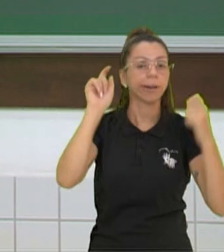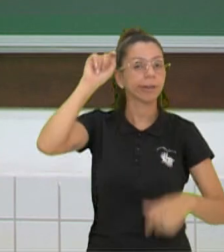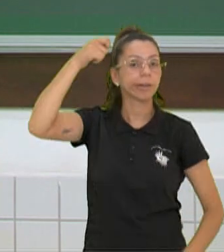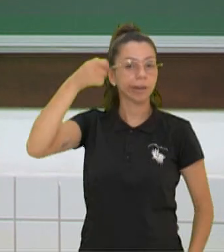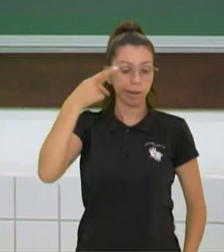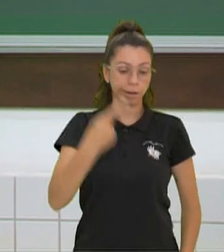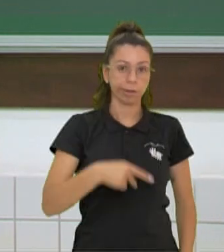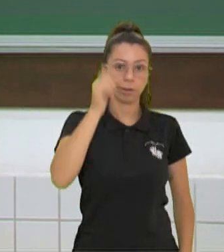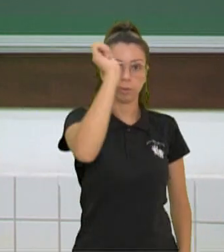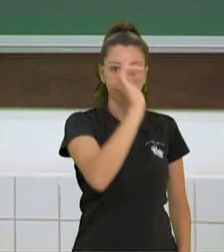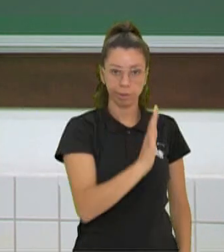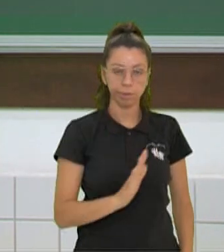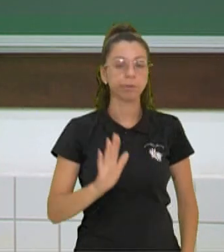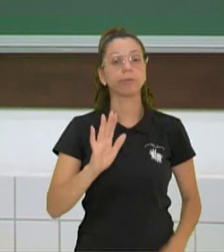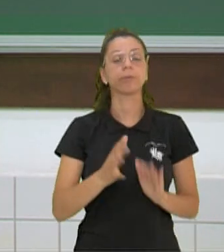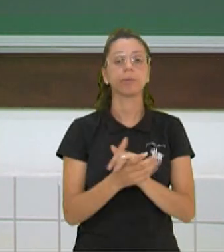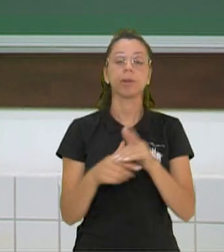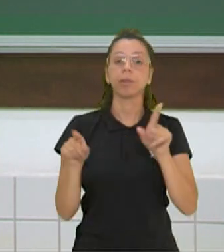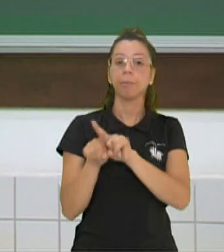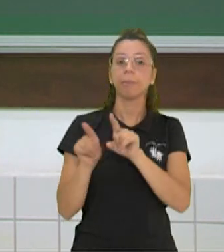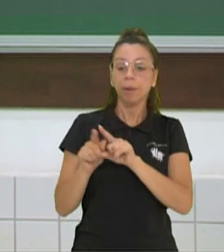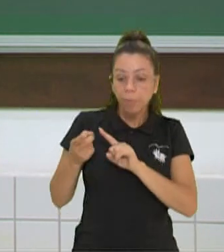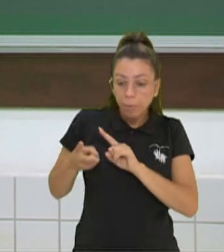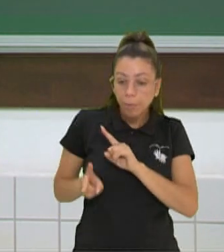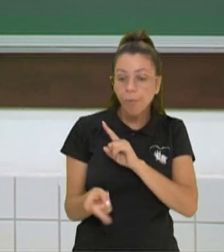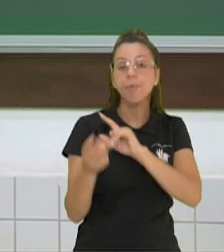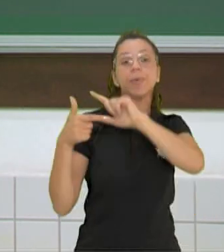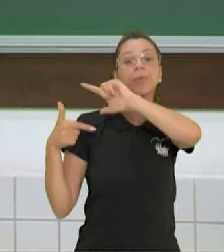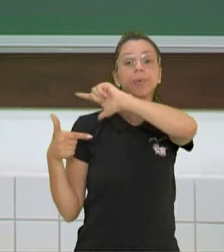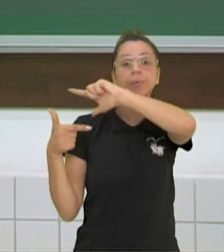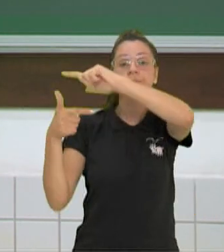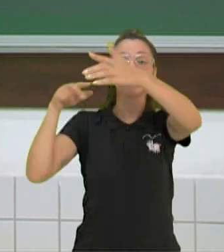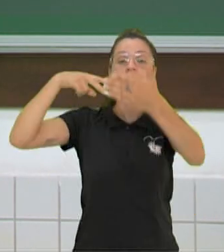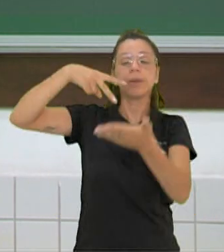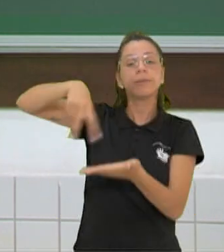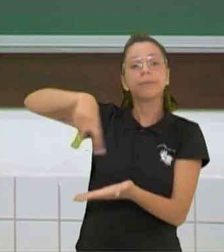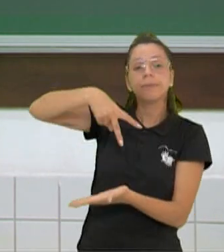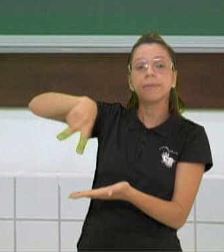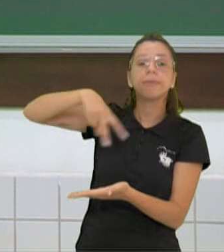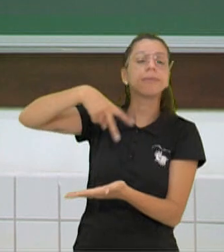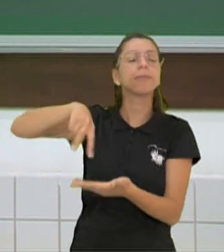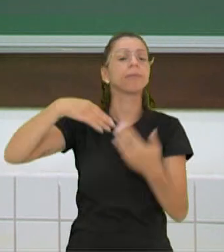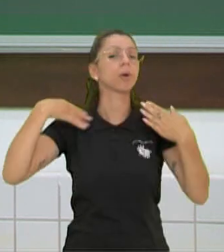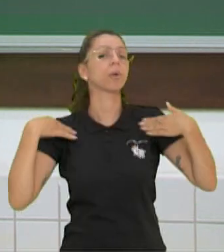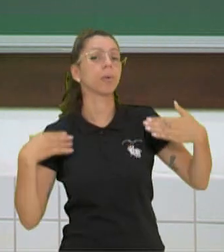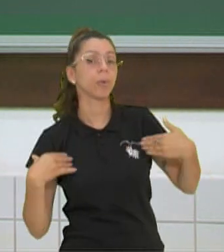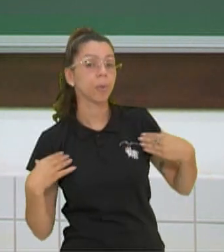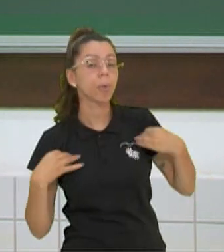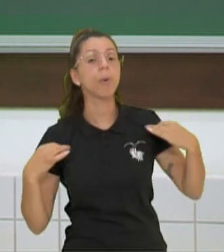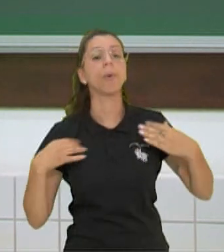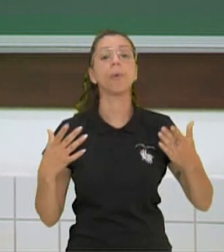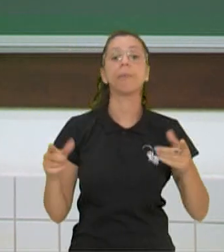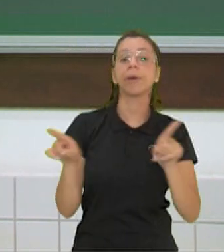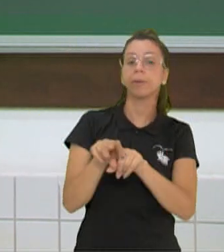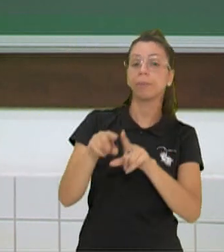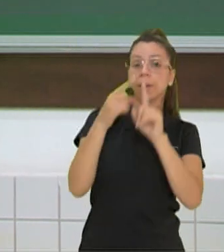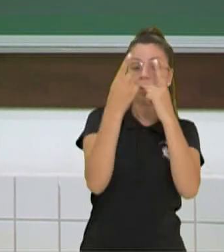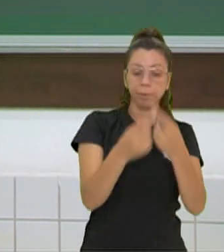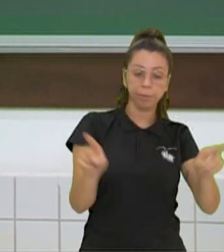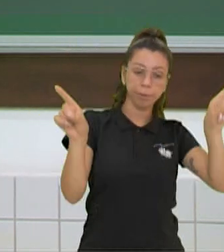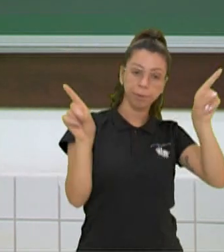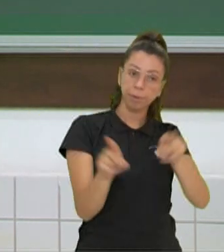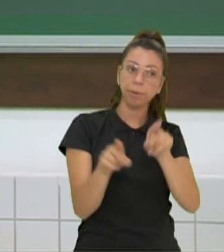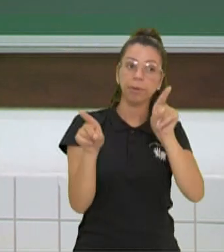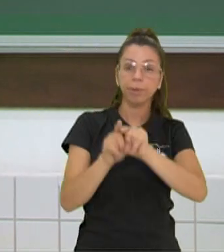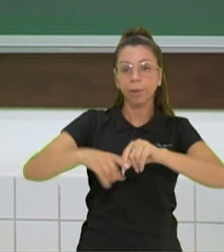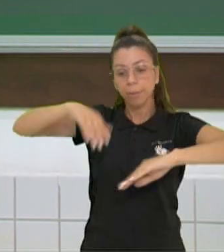no nosso país, mantendo a tradição, né, mantendo a questão da dança, figurino, da música, do bater o